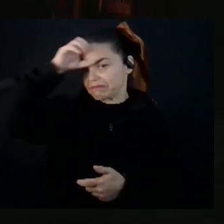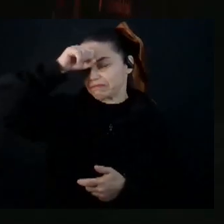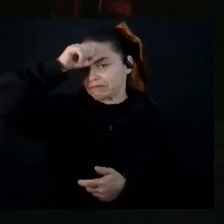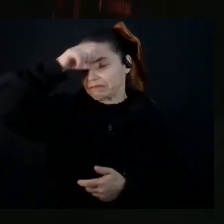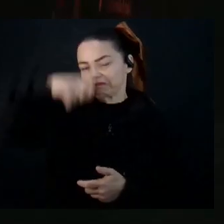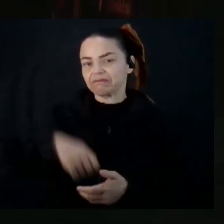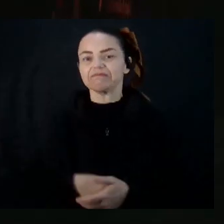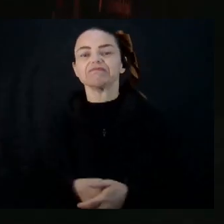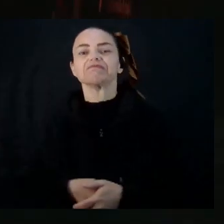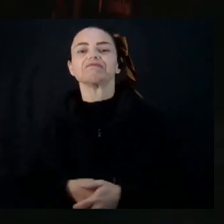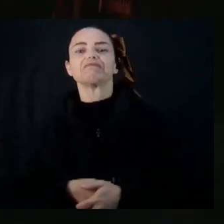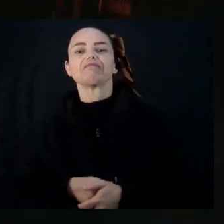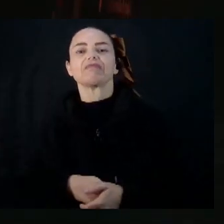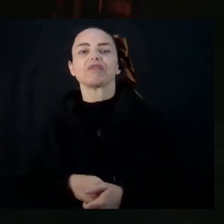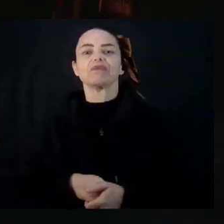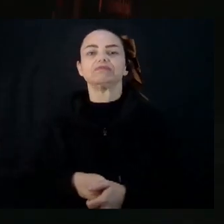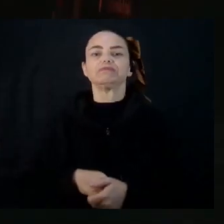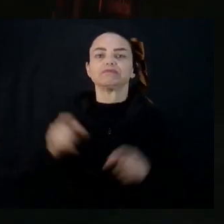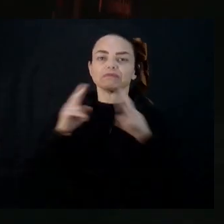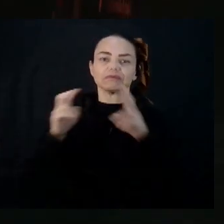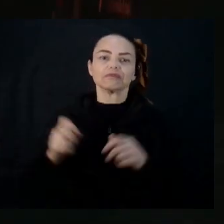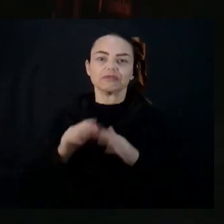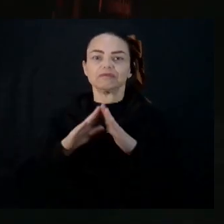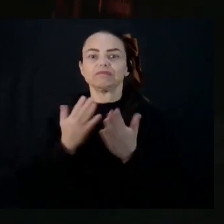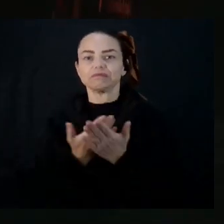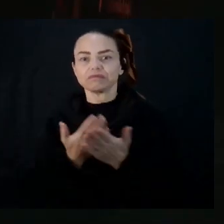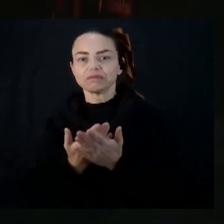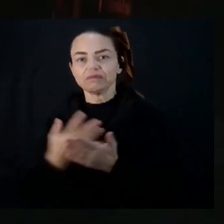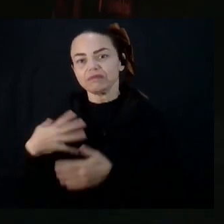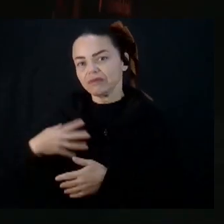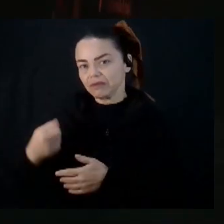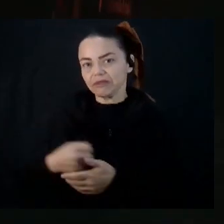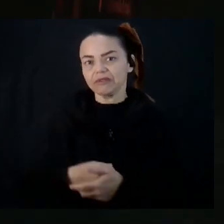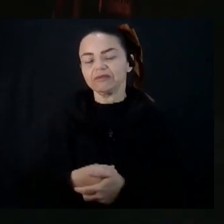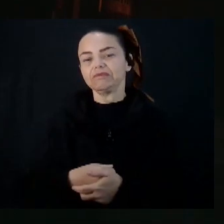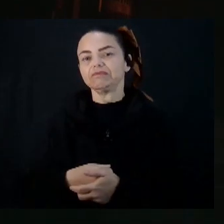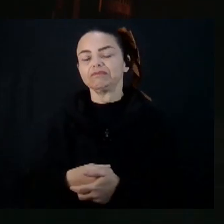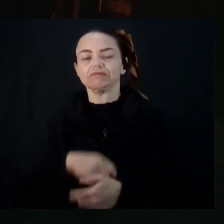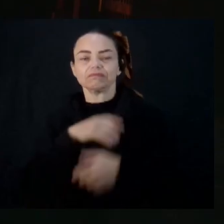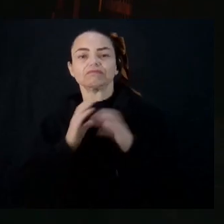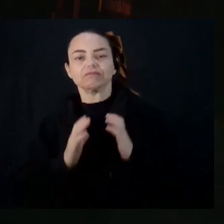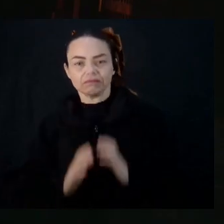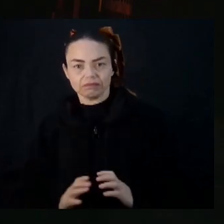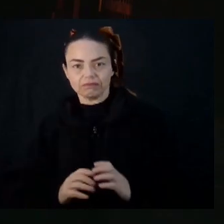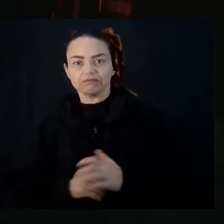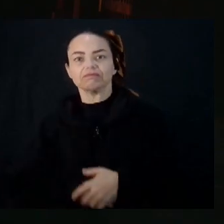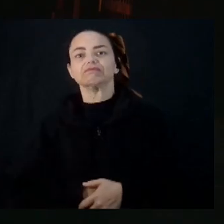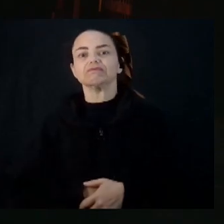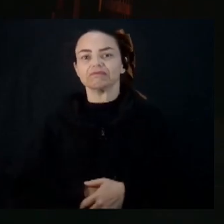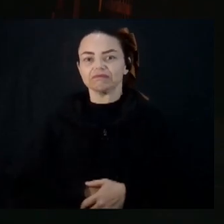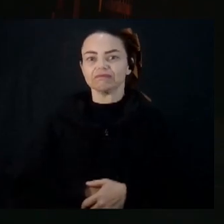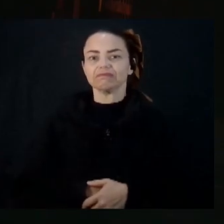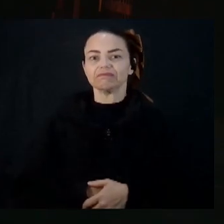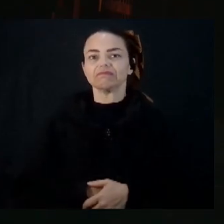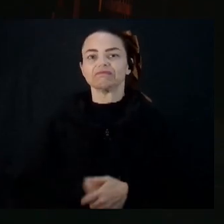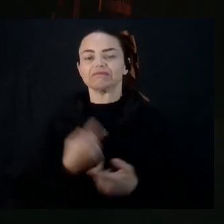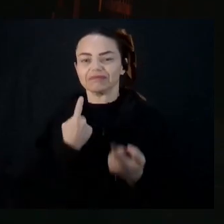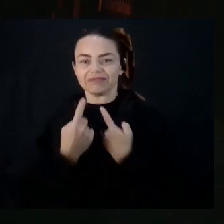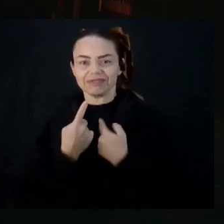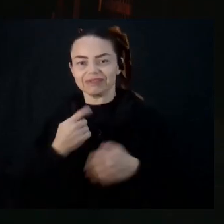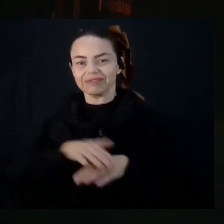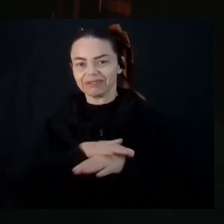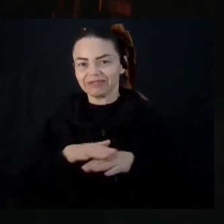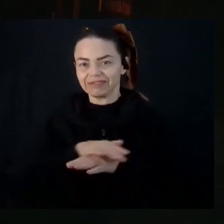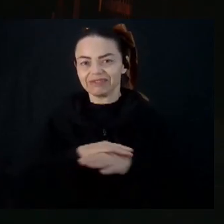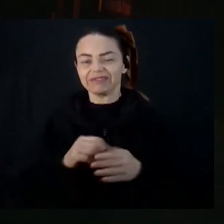aqui sobre escolas, filhos, comportamento e muito diálogo para você. Esse programa já